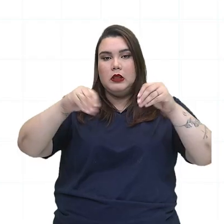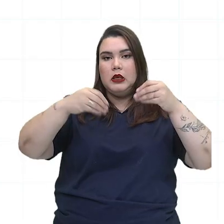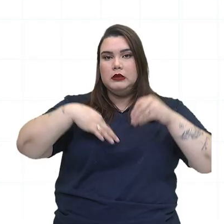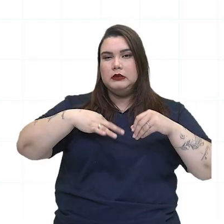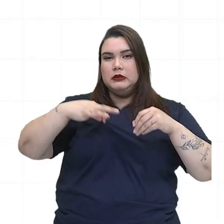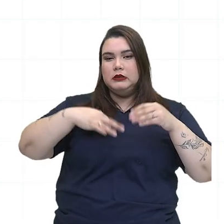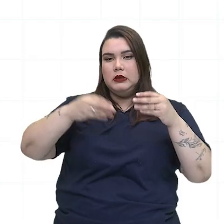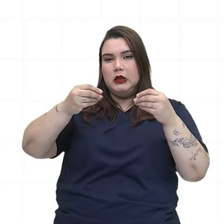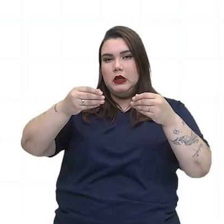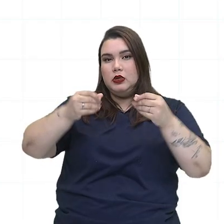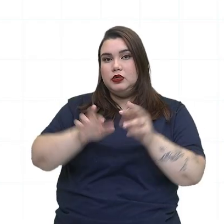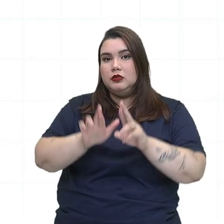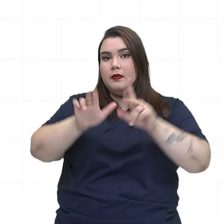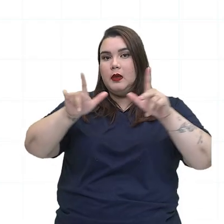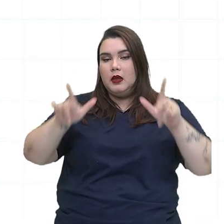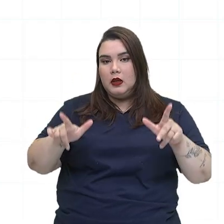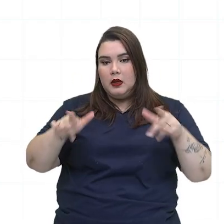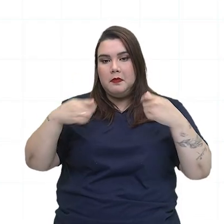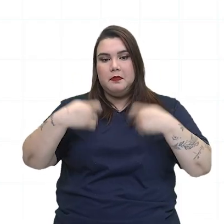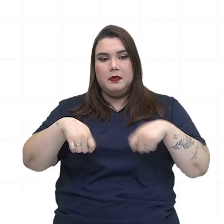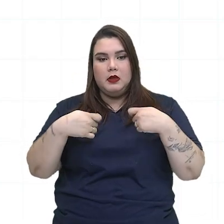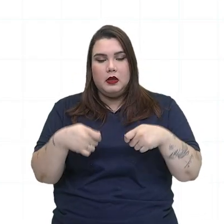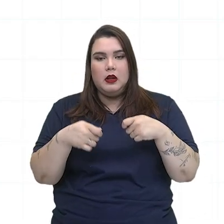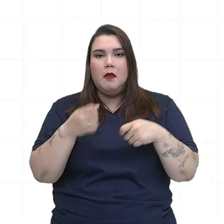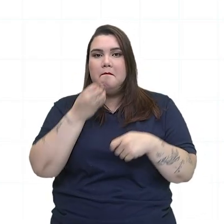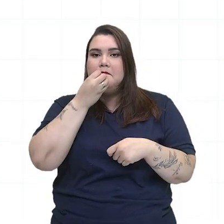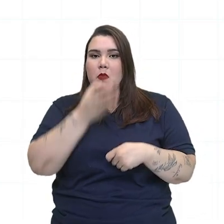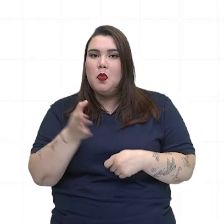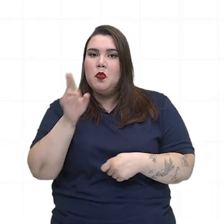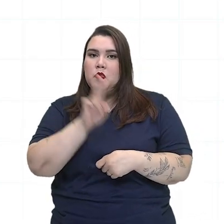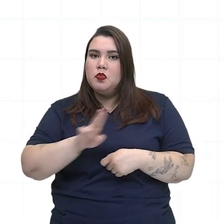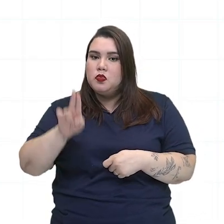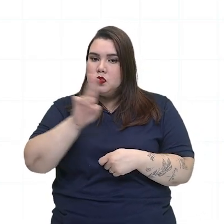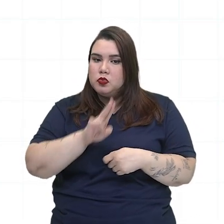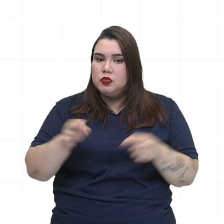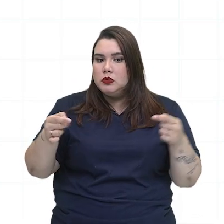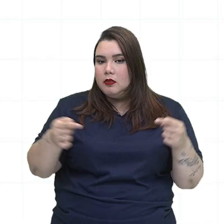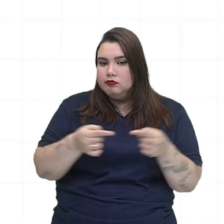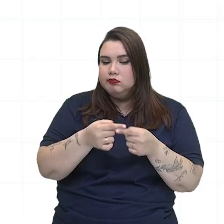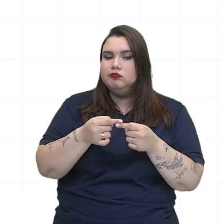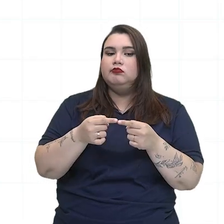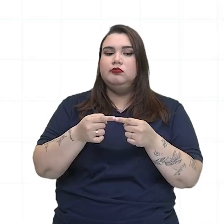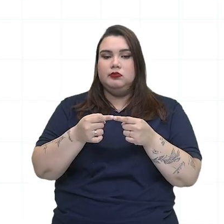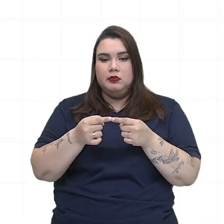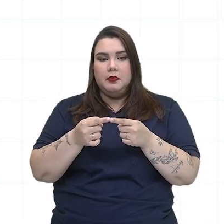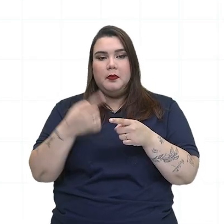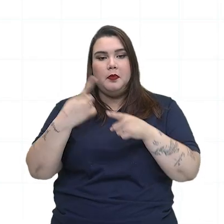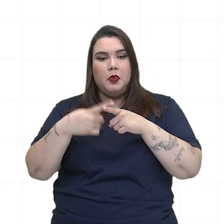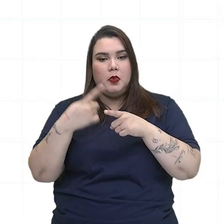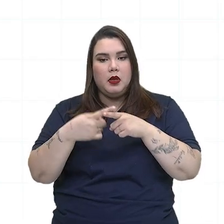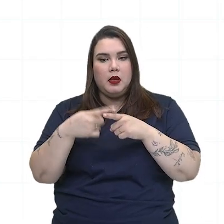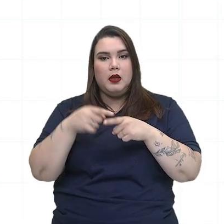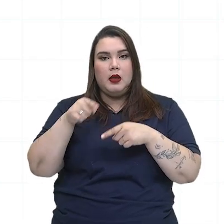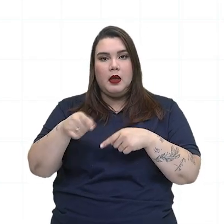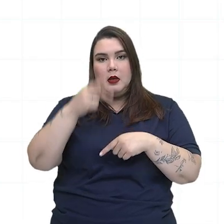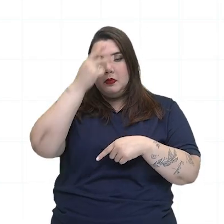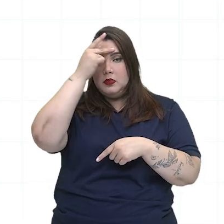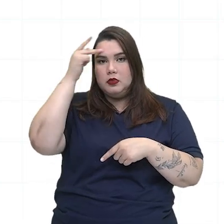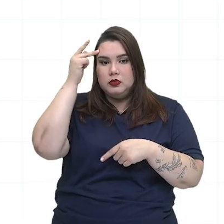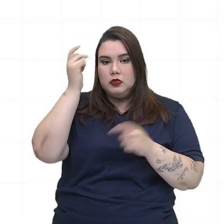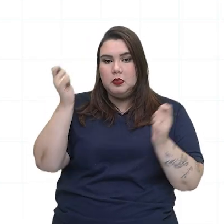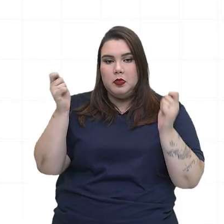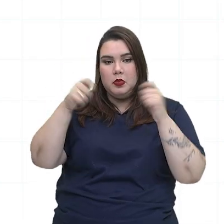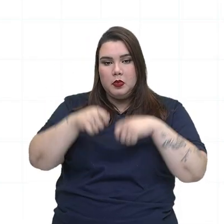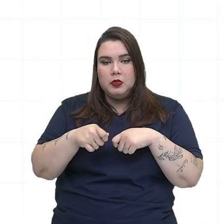ser o mais confortável possível, né? Justamente para que esse atleta ele possa ali fazer